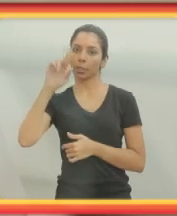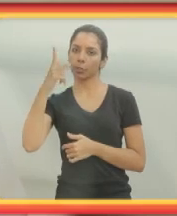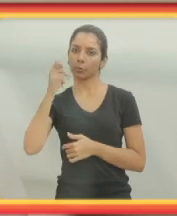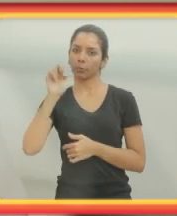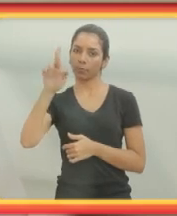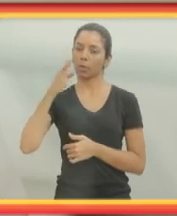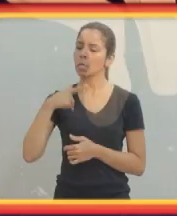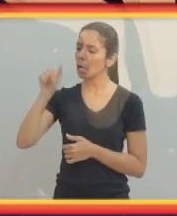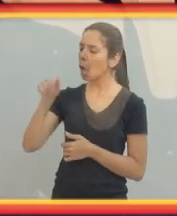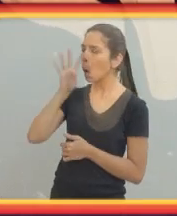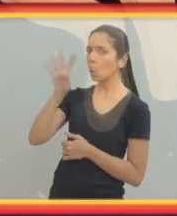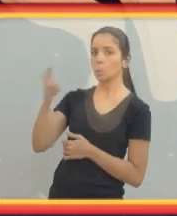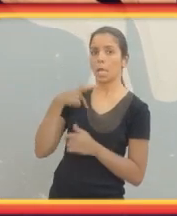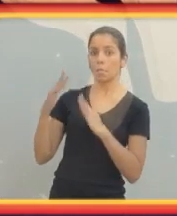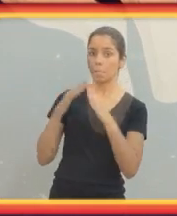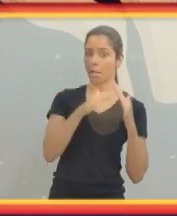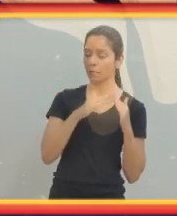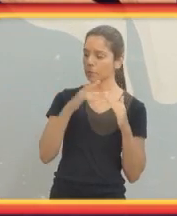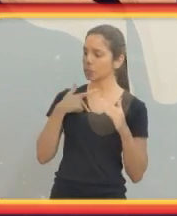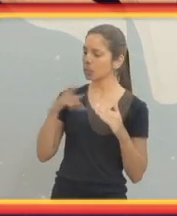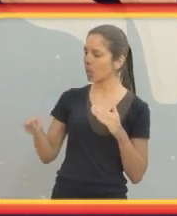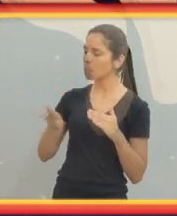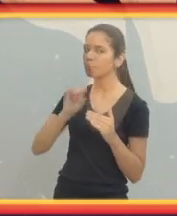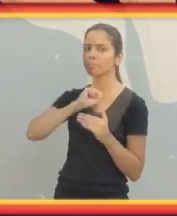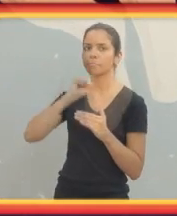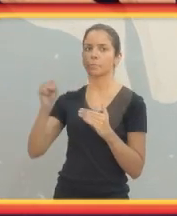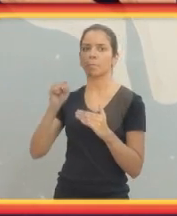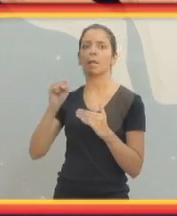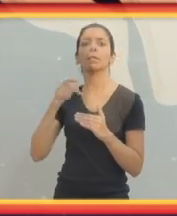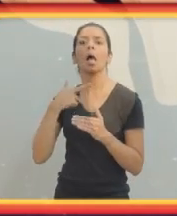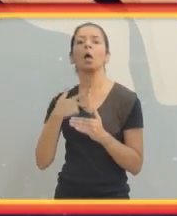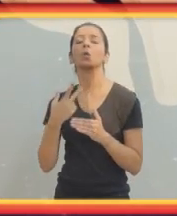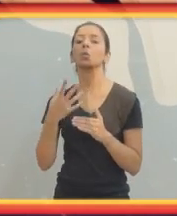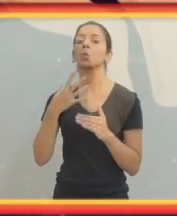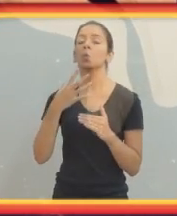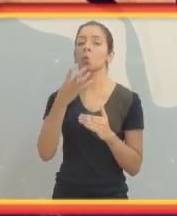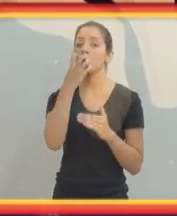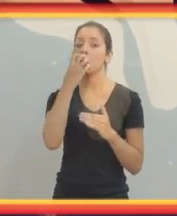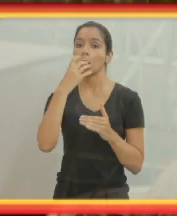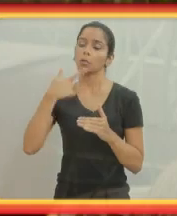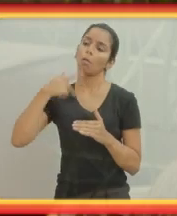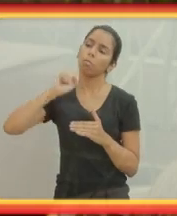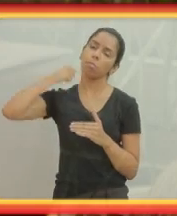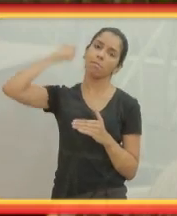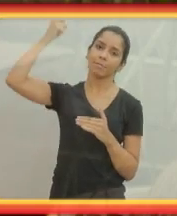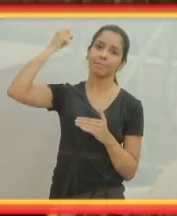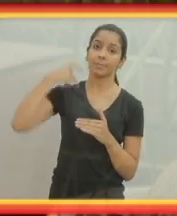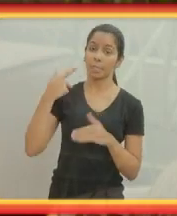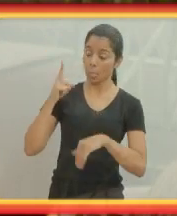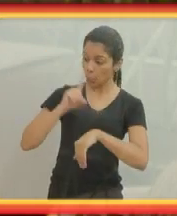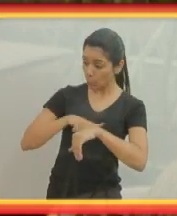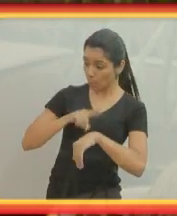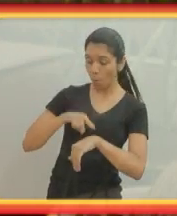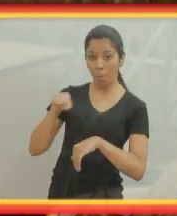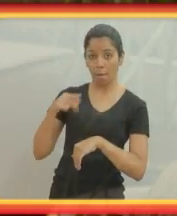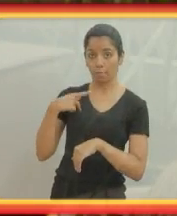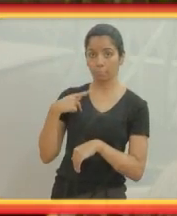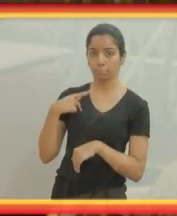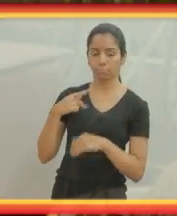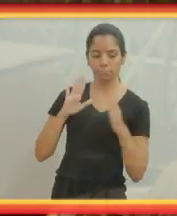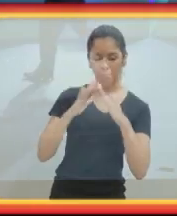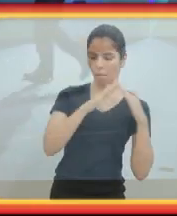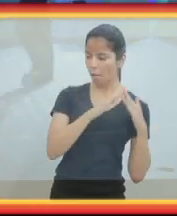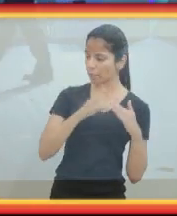pela vizinha de ter matado o cachorro dela com um forcado. E no momento em que ela o acusa,